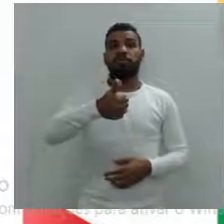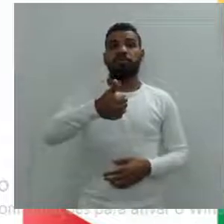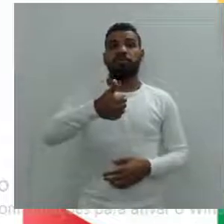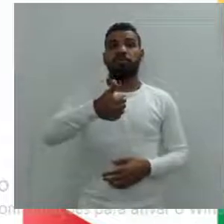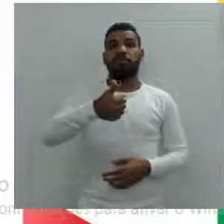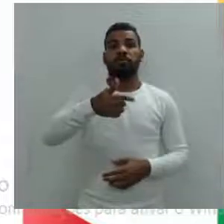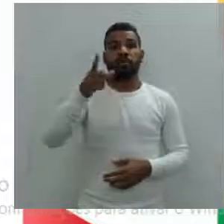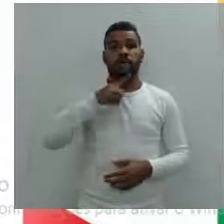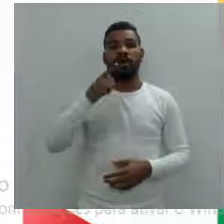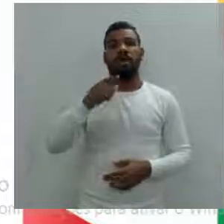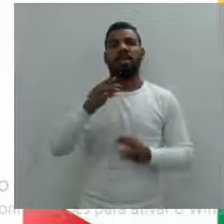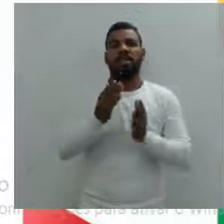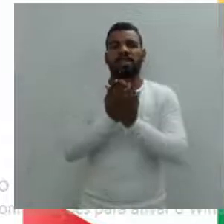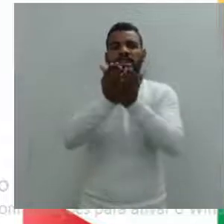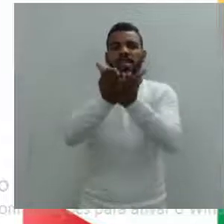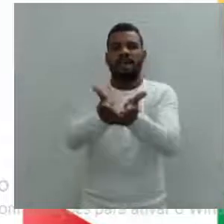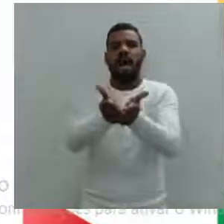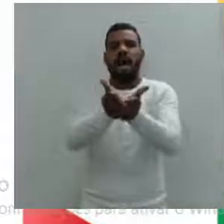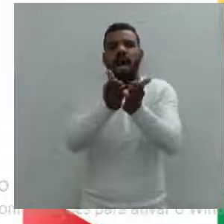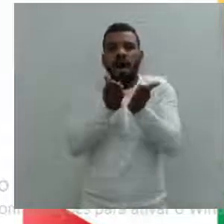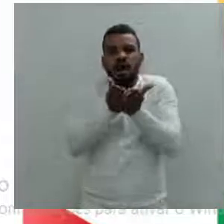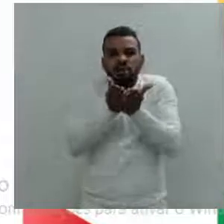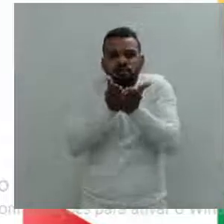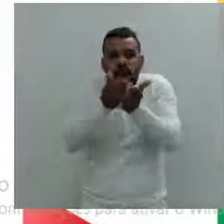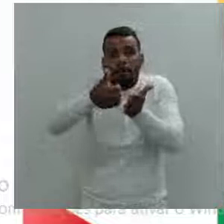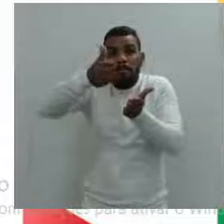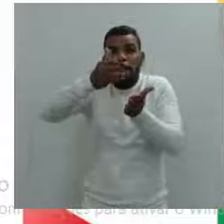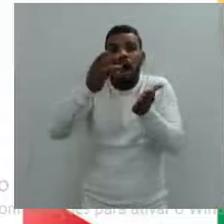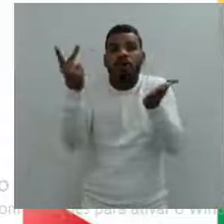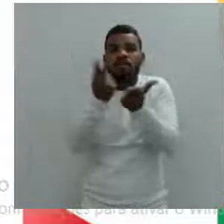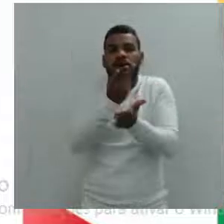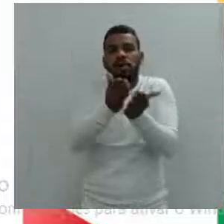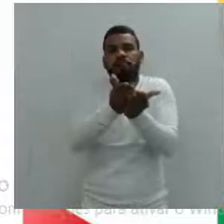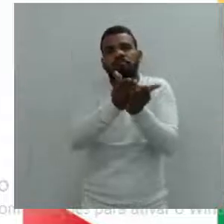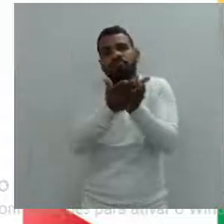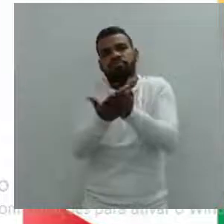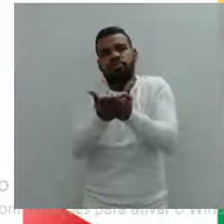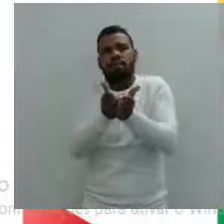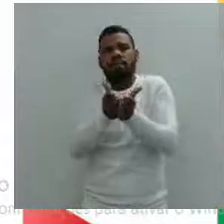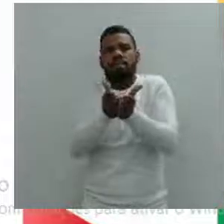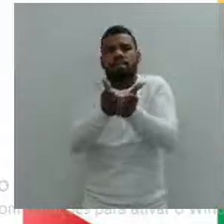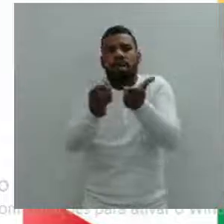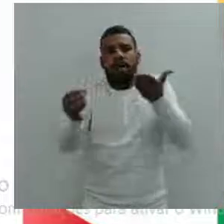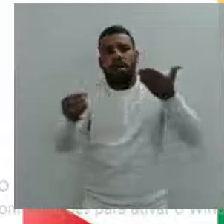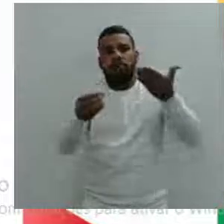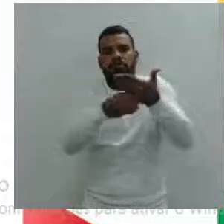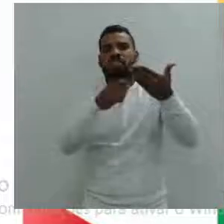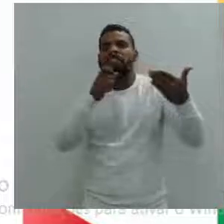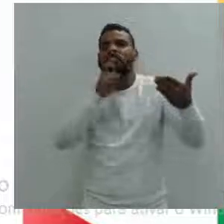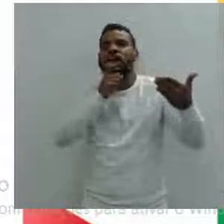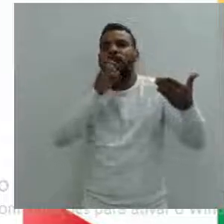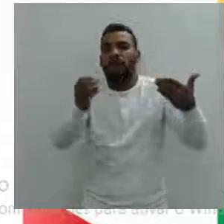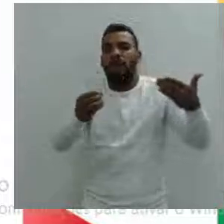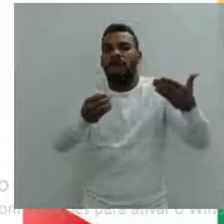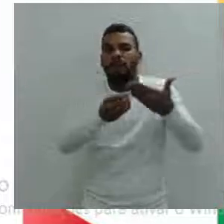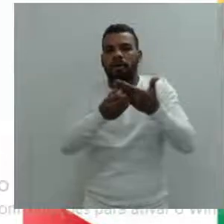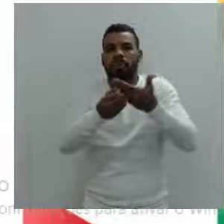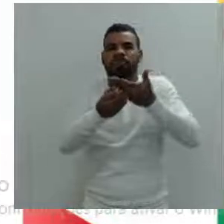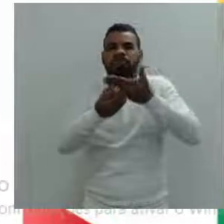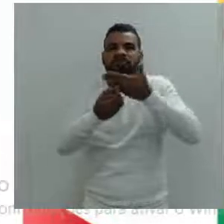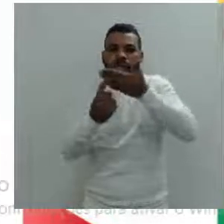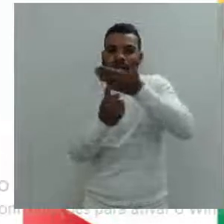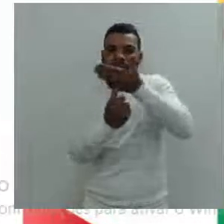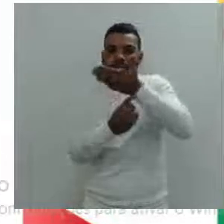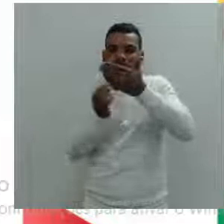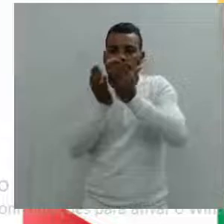infelizmente afundou, né, na sua primeira viagem inaugural, teve o azar de se chocar com iceberg. A gente vai ter a criação da lâmpada, né, na